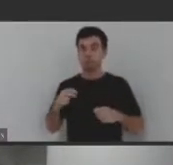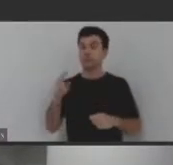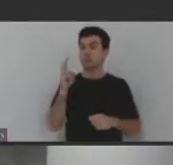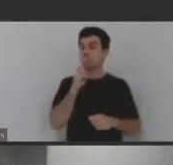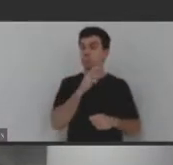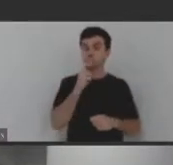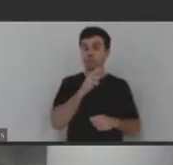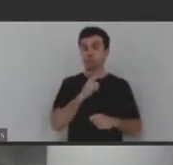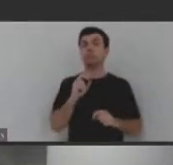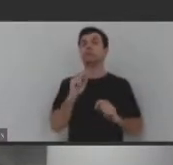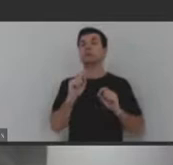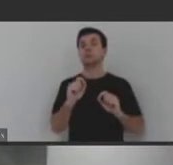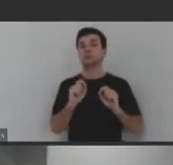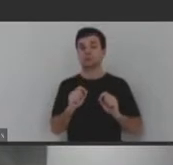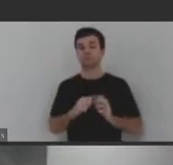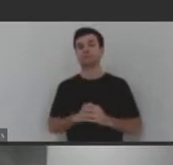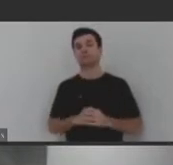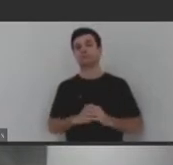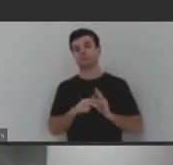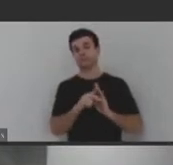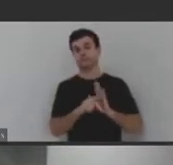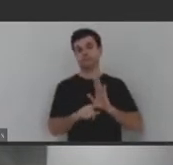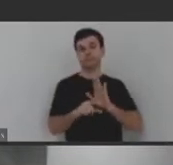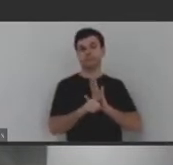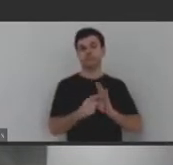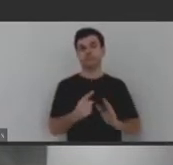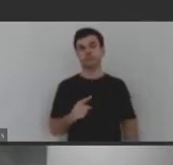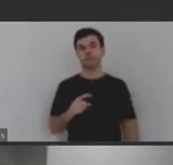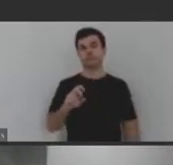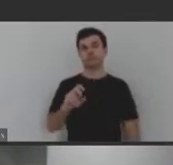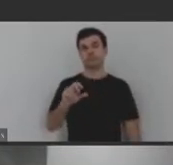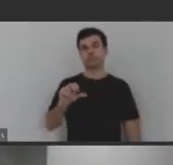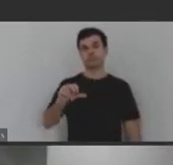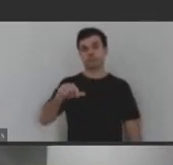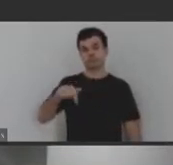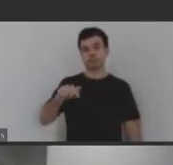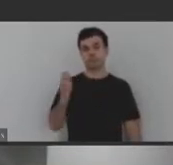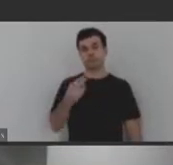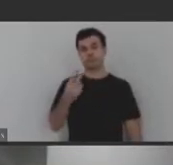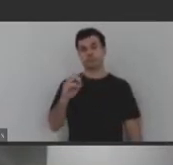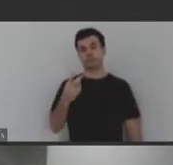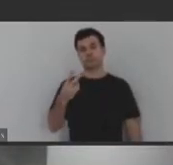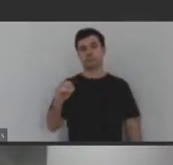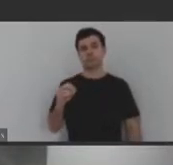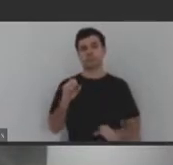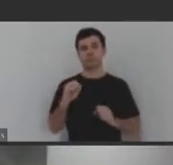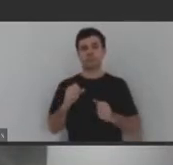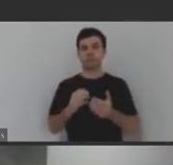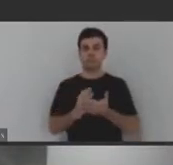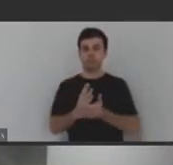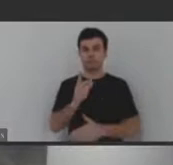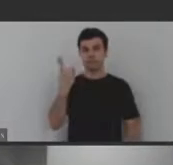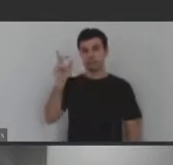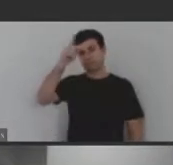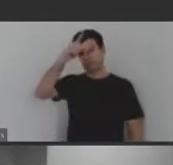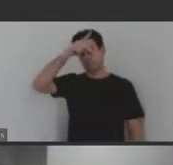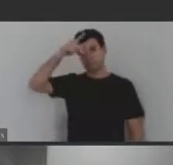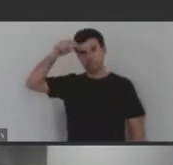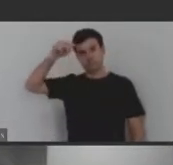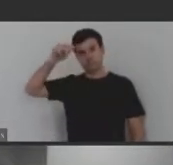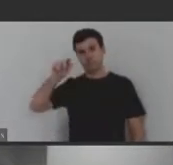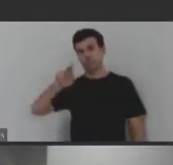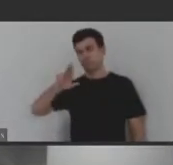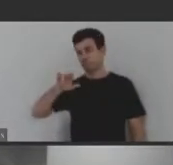seguinte matéria. Projeto de lei número 157/2020, autoria excelentíssima do senhor prefeito municipal, Luiz Alfredo Castro